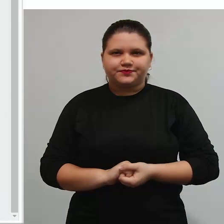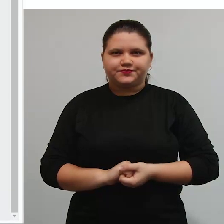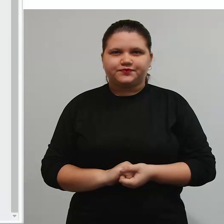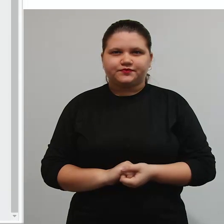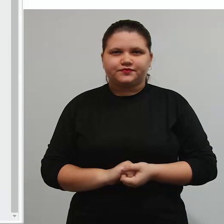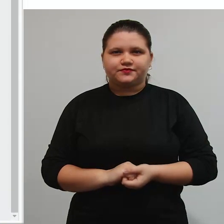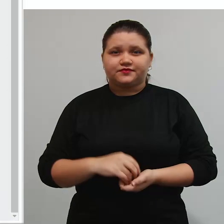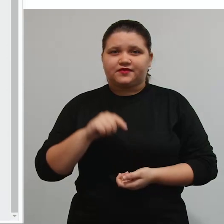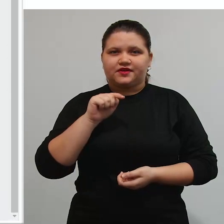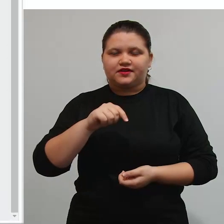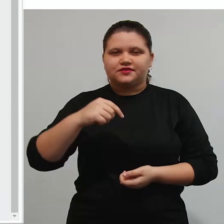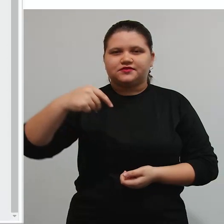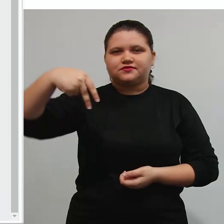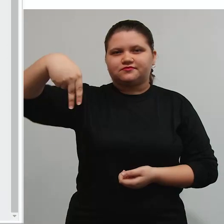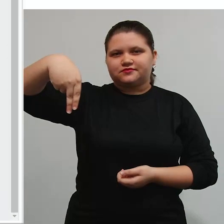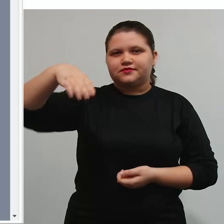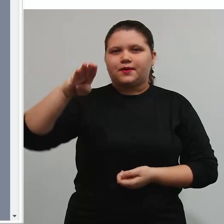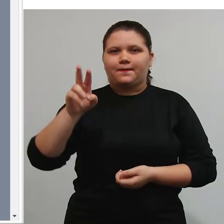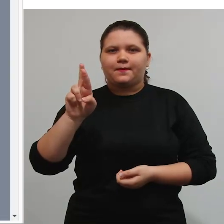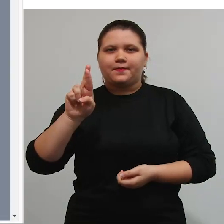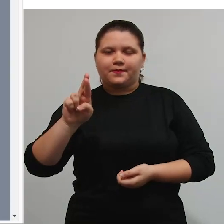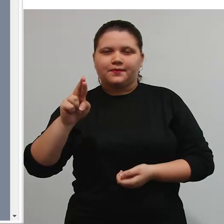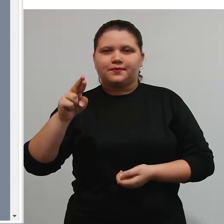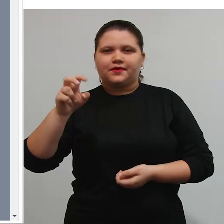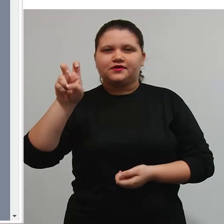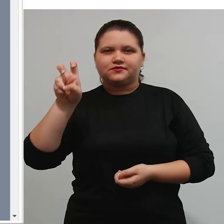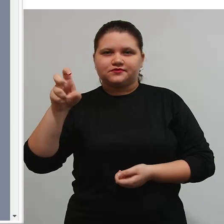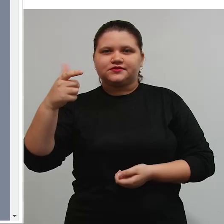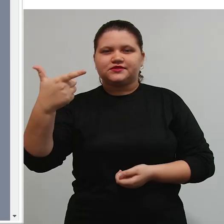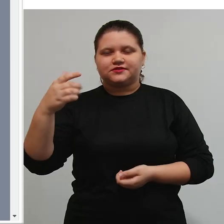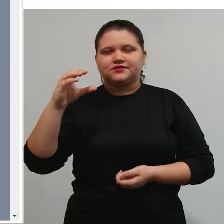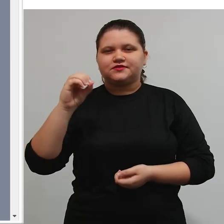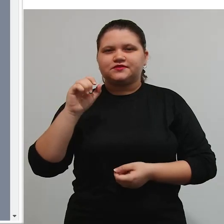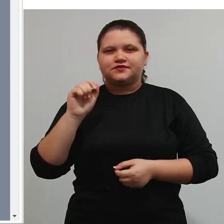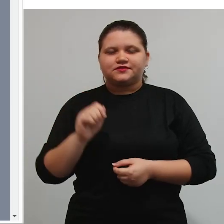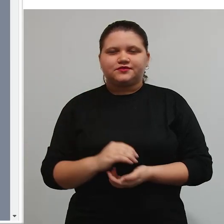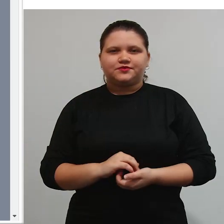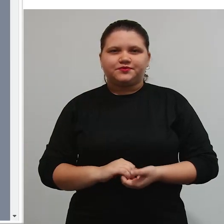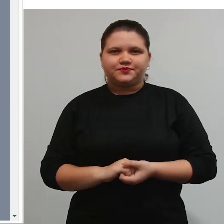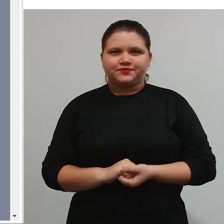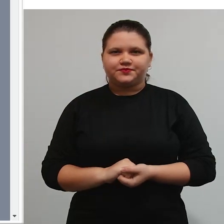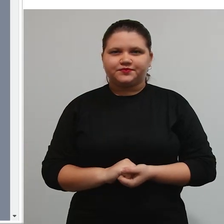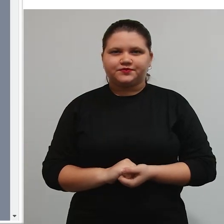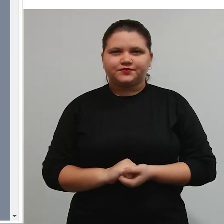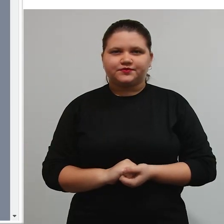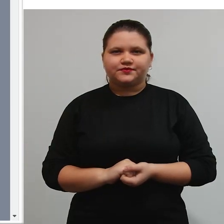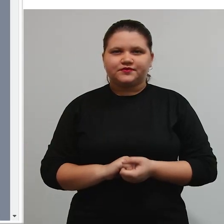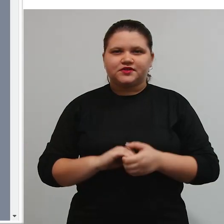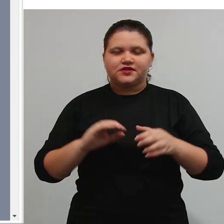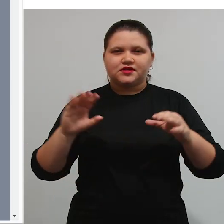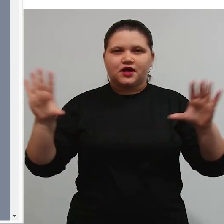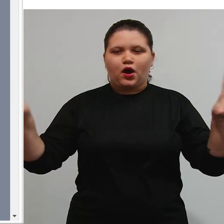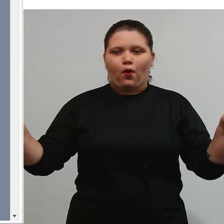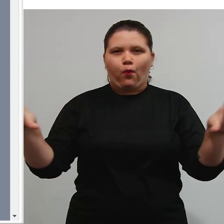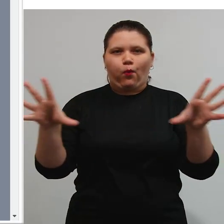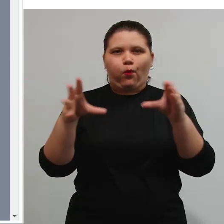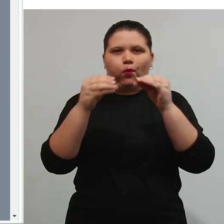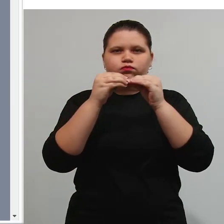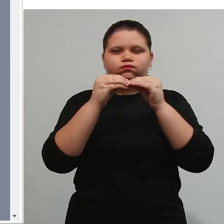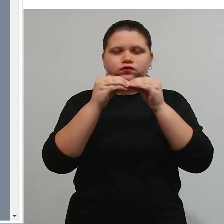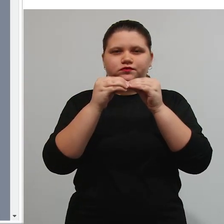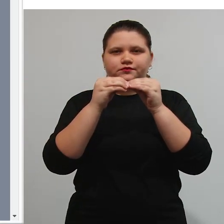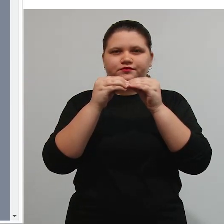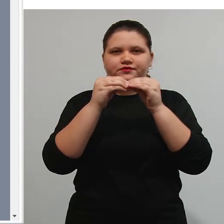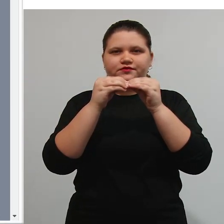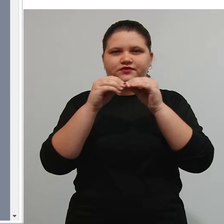a NBR 10520, né? E como que a gente faz? Aqui então a gente tem um resumo. Citação